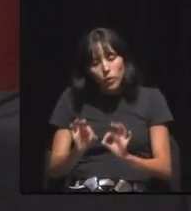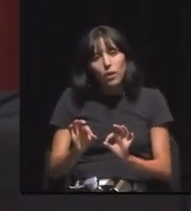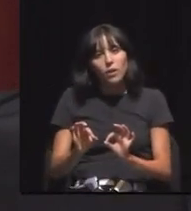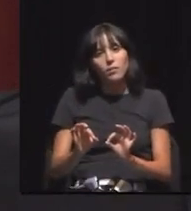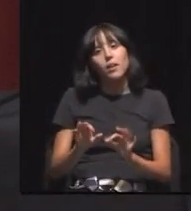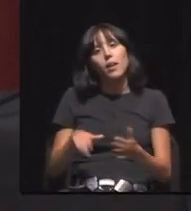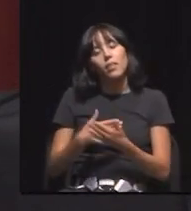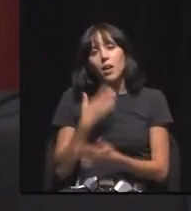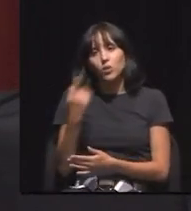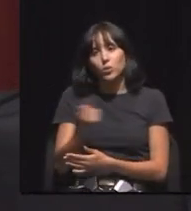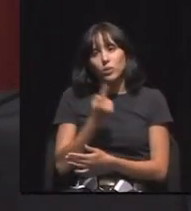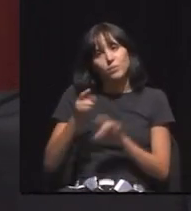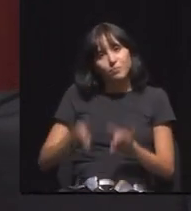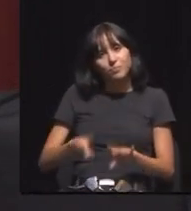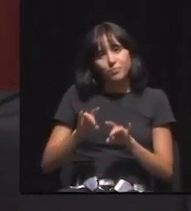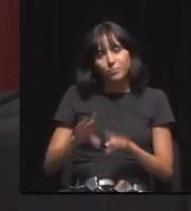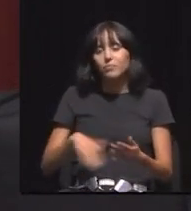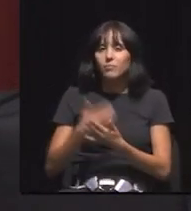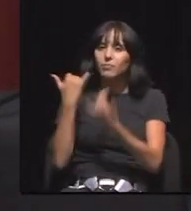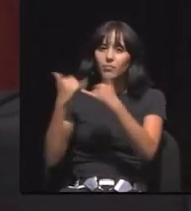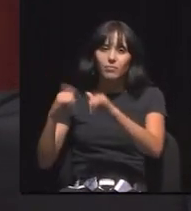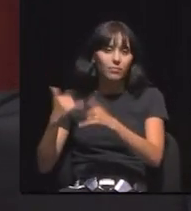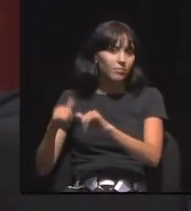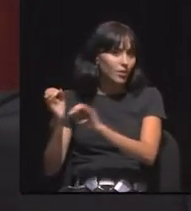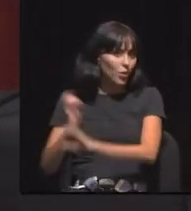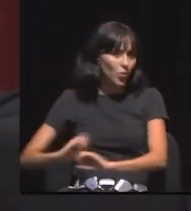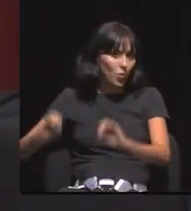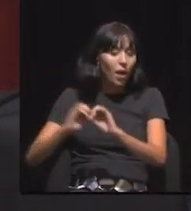que combate a solidão, que refuta qualquer violência sobre os mais